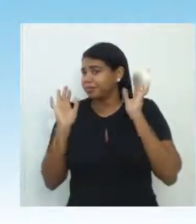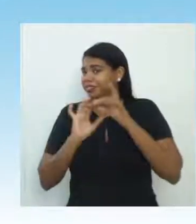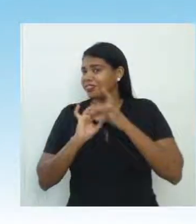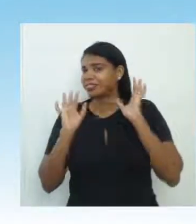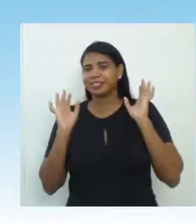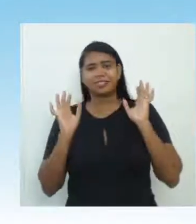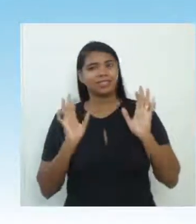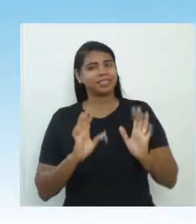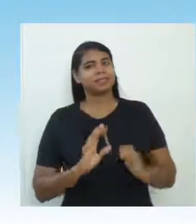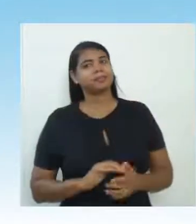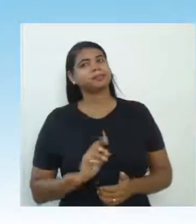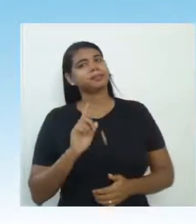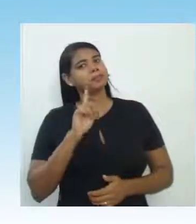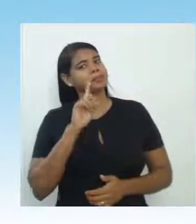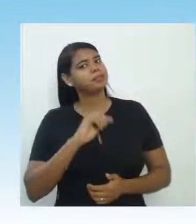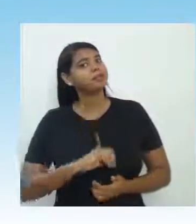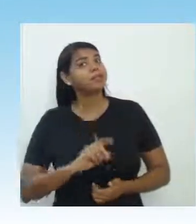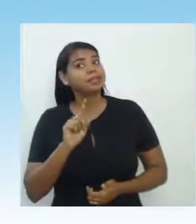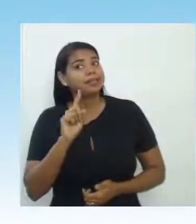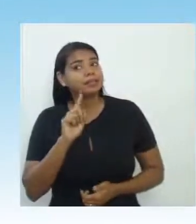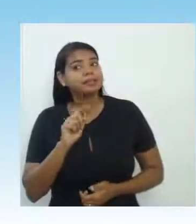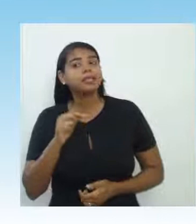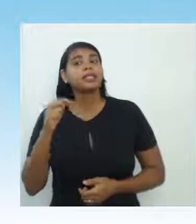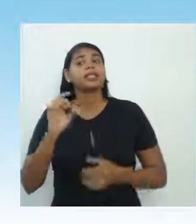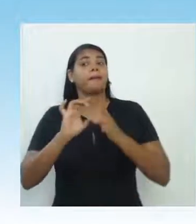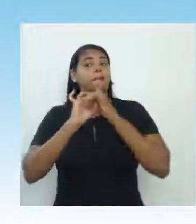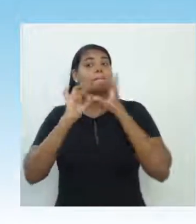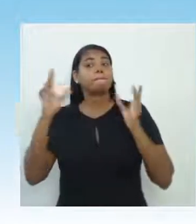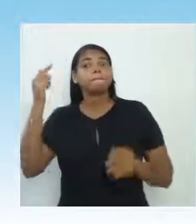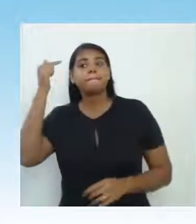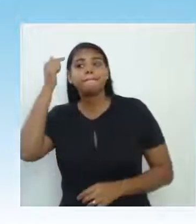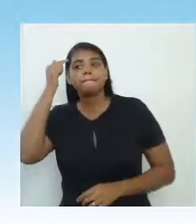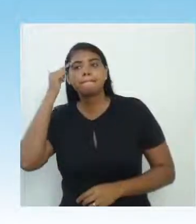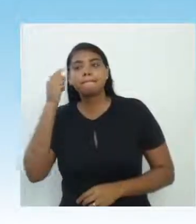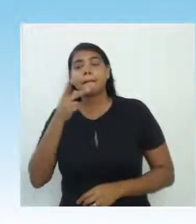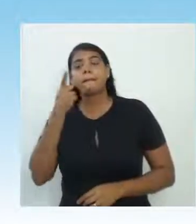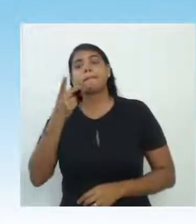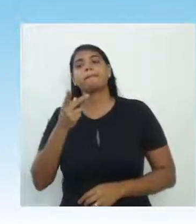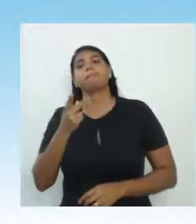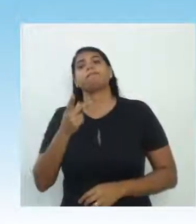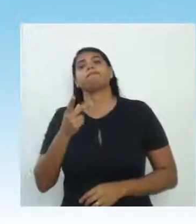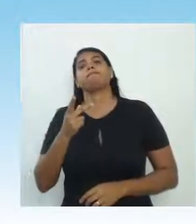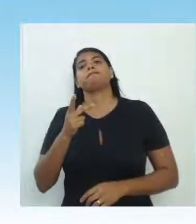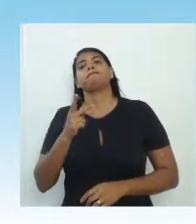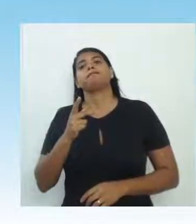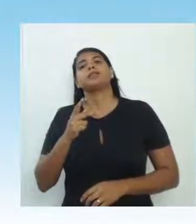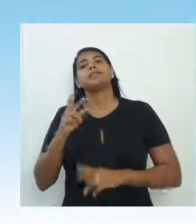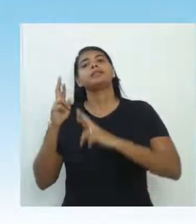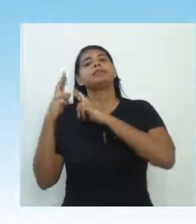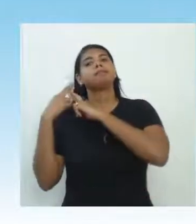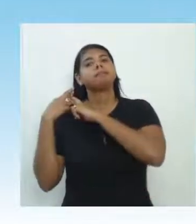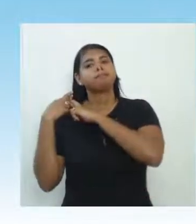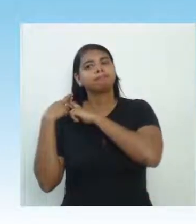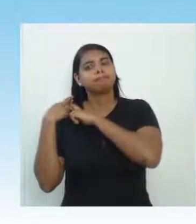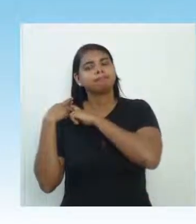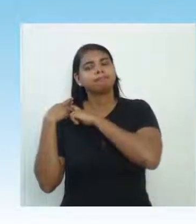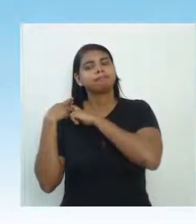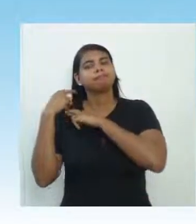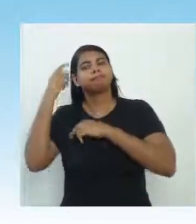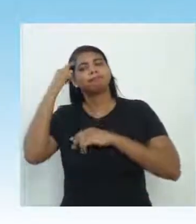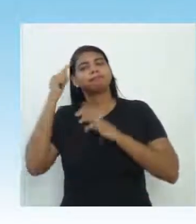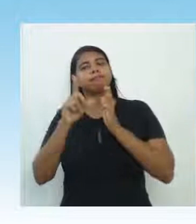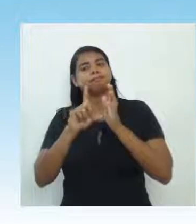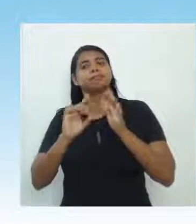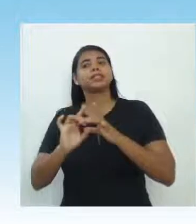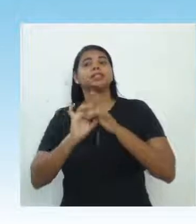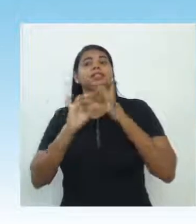quem doer. Não é isso? Não, você tem liberdade para pensar, mas para falar é preciso responsabilidade. Se existe